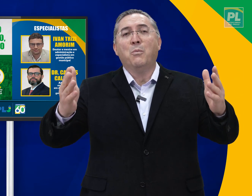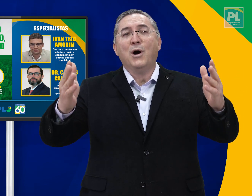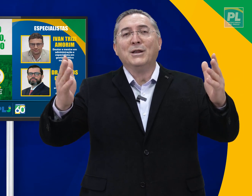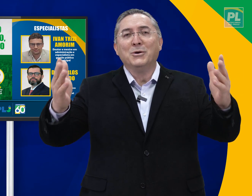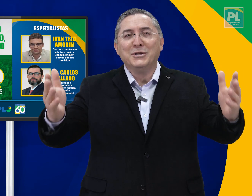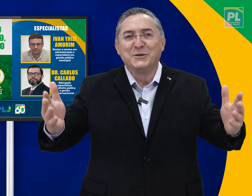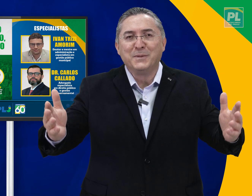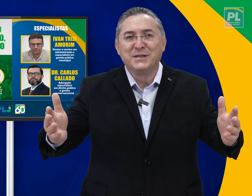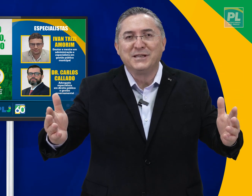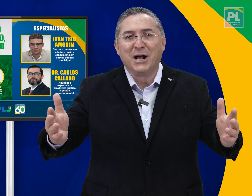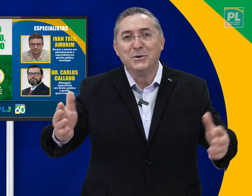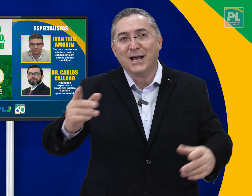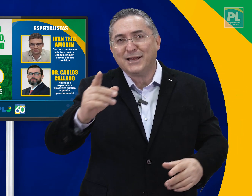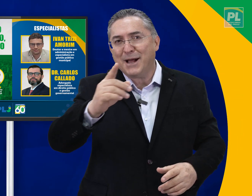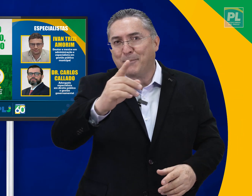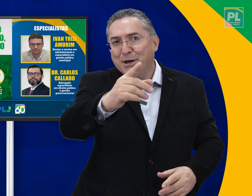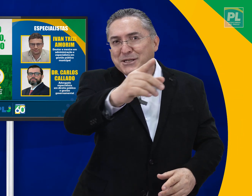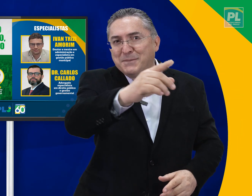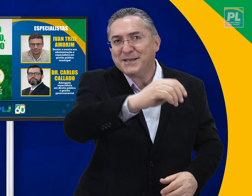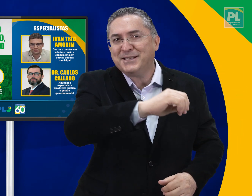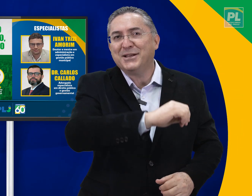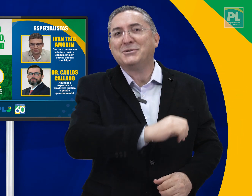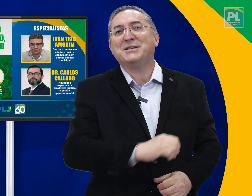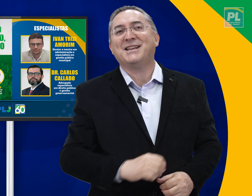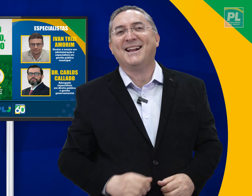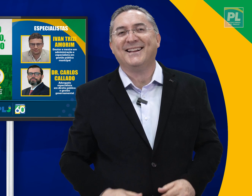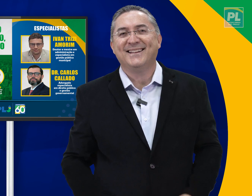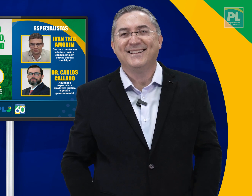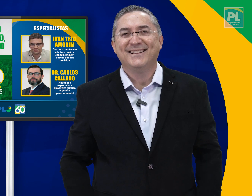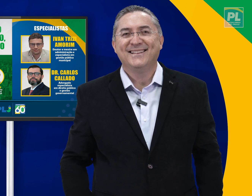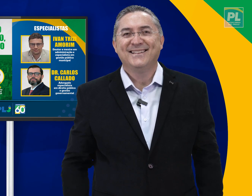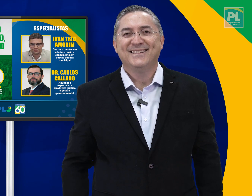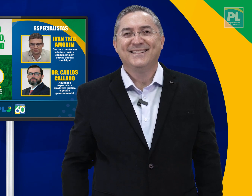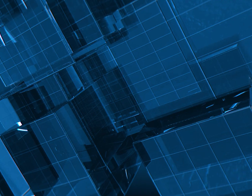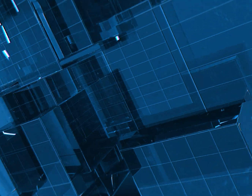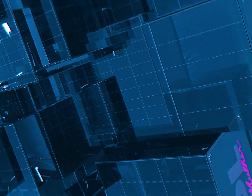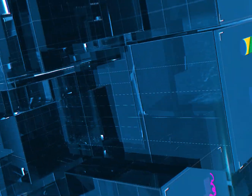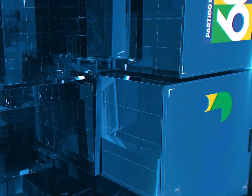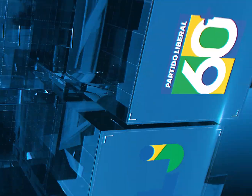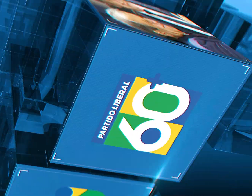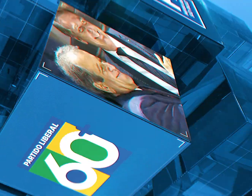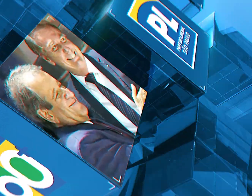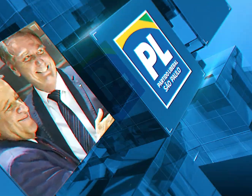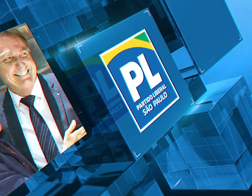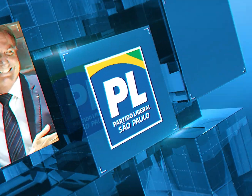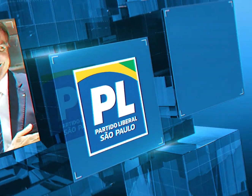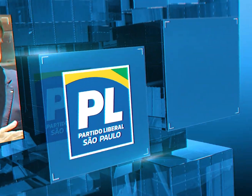boa noite especial e até a próxima, se Deus quiser.